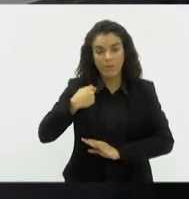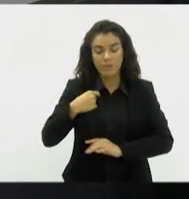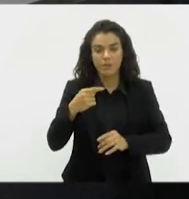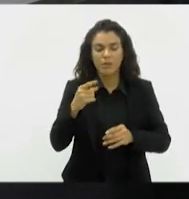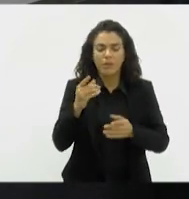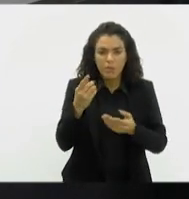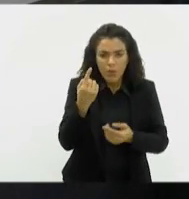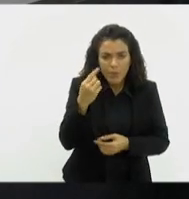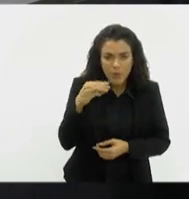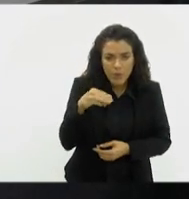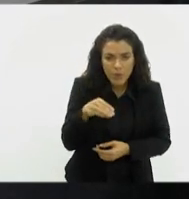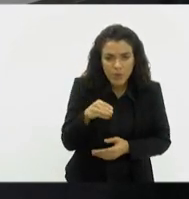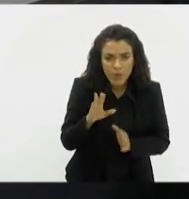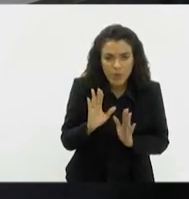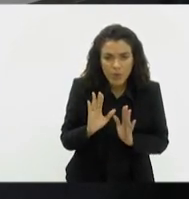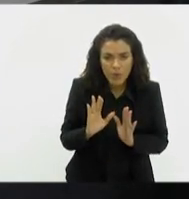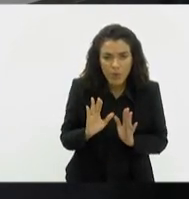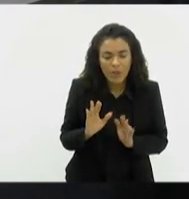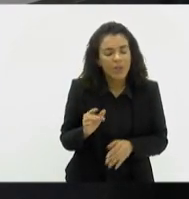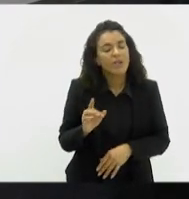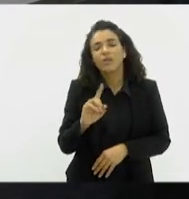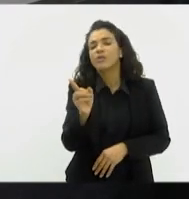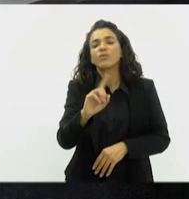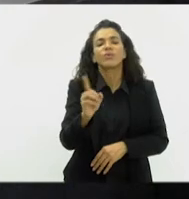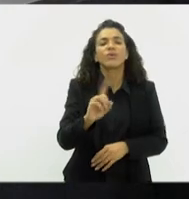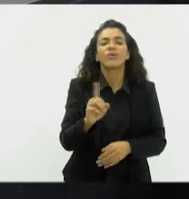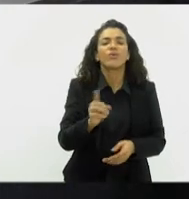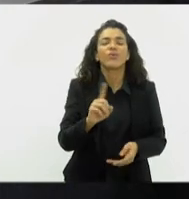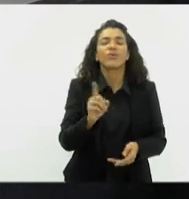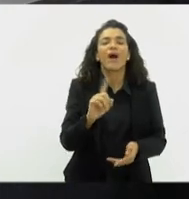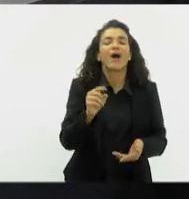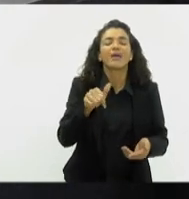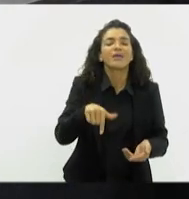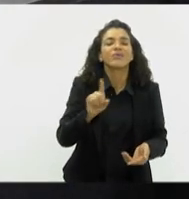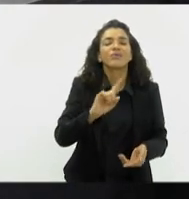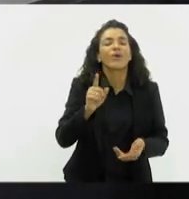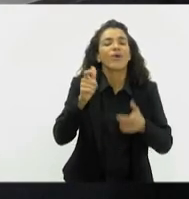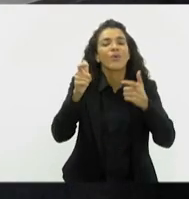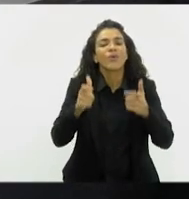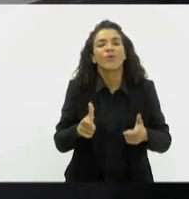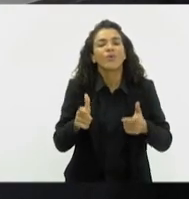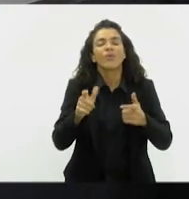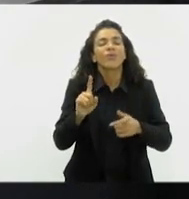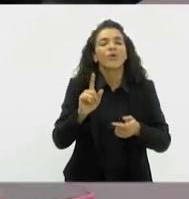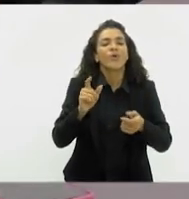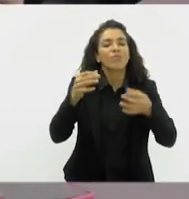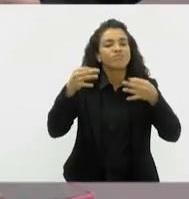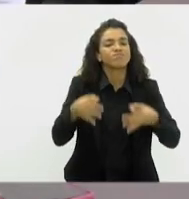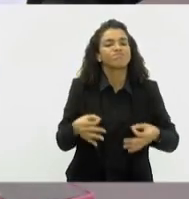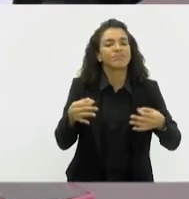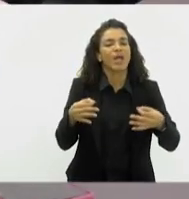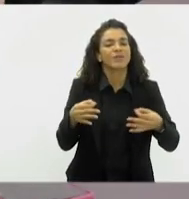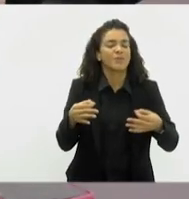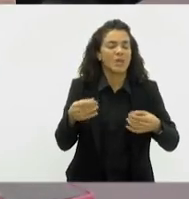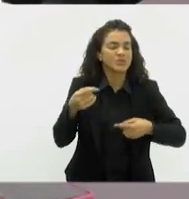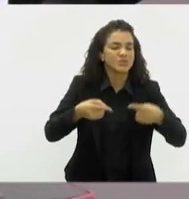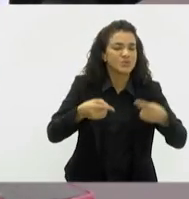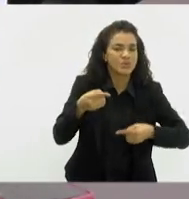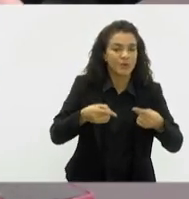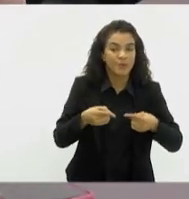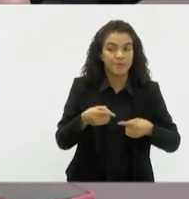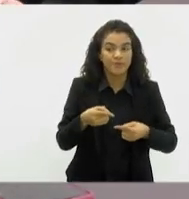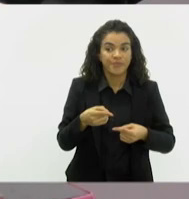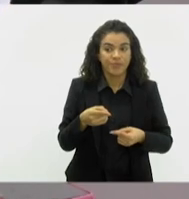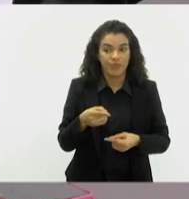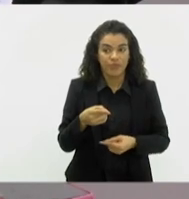pontos. Deixa eu me dar um minutinho para eu explicar, por gentileza. Senhora, não é o campo, aqui não, não é o ambiente necessário, olha, adequado para a senhora discutir o edital ou não. Os únicos